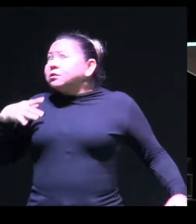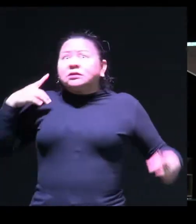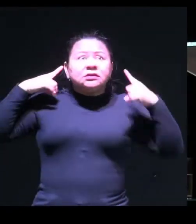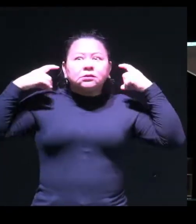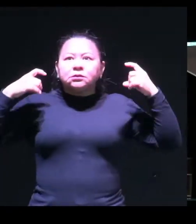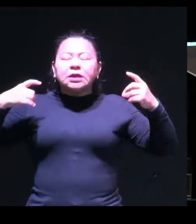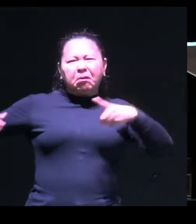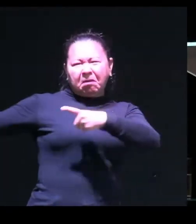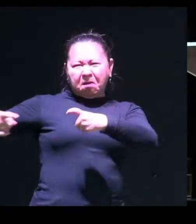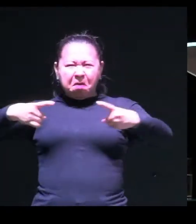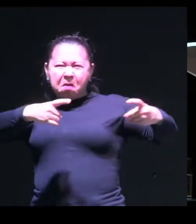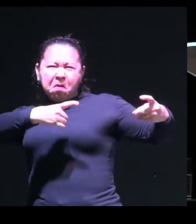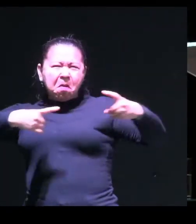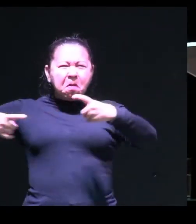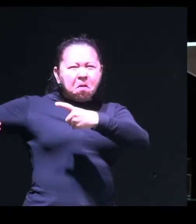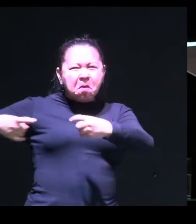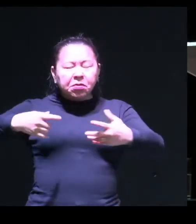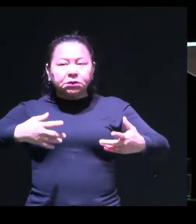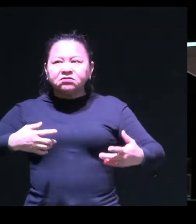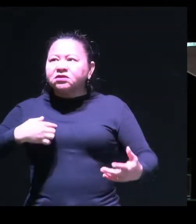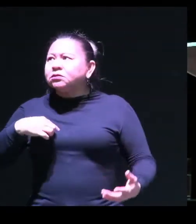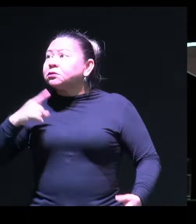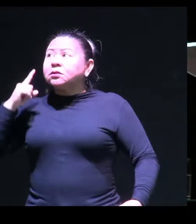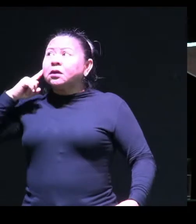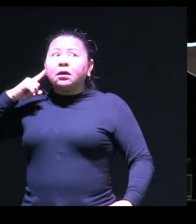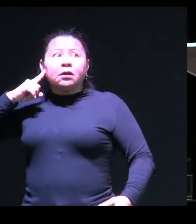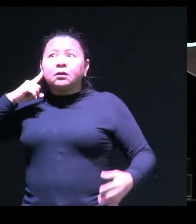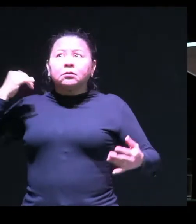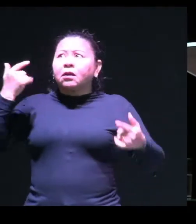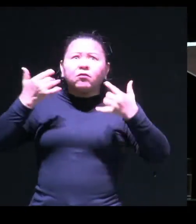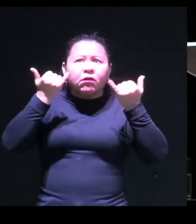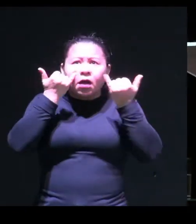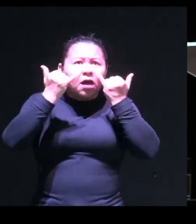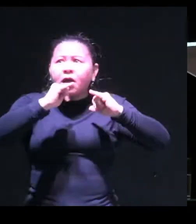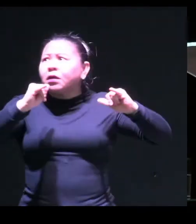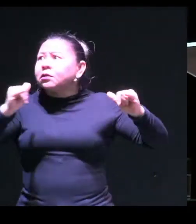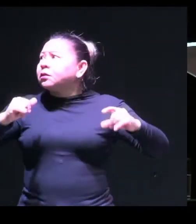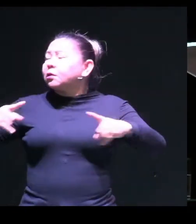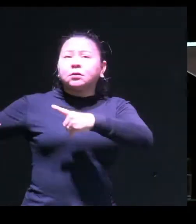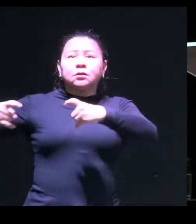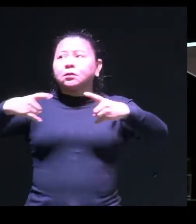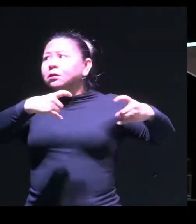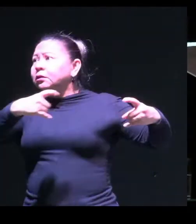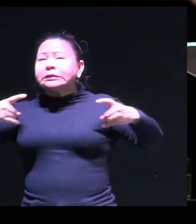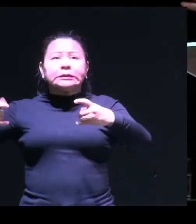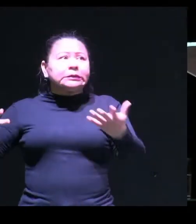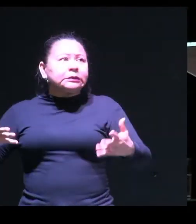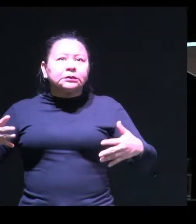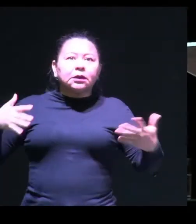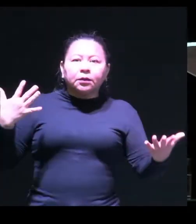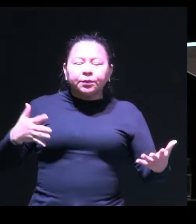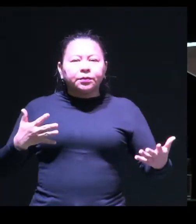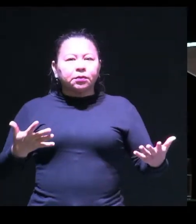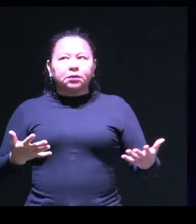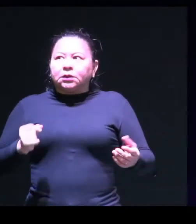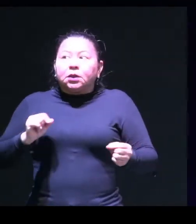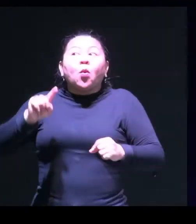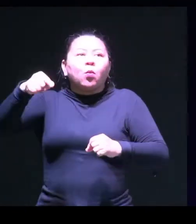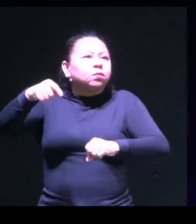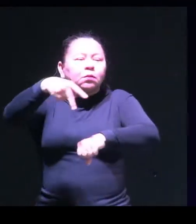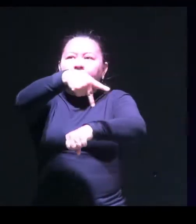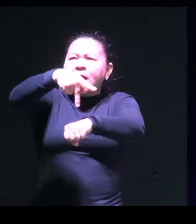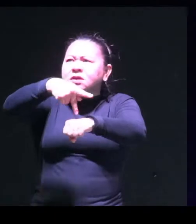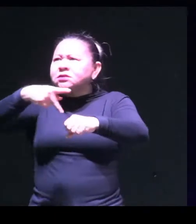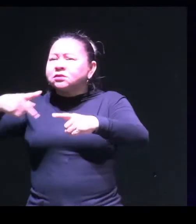guerra, matando, atirando, soltando bombas. Rumores, falatórios, notícias. Nação tal está se armando, outra nação